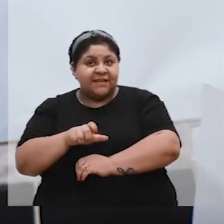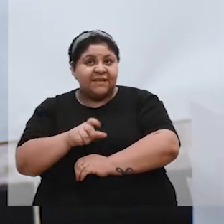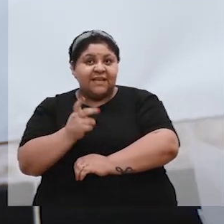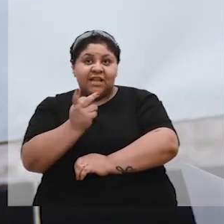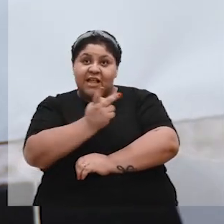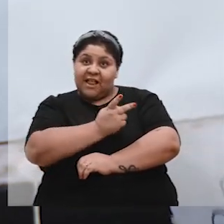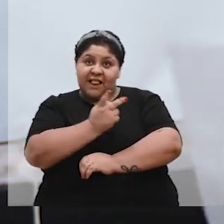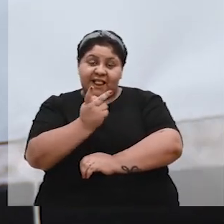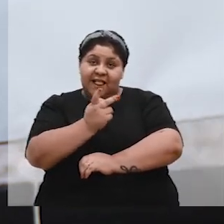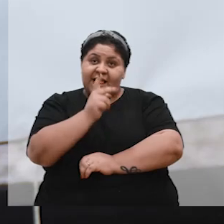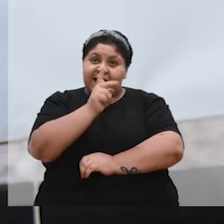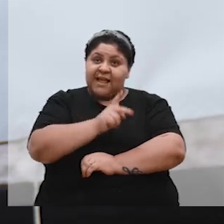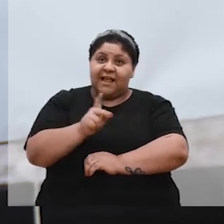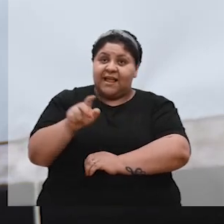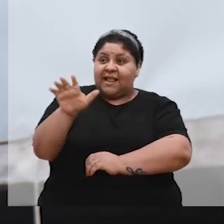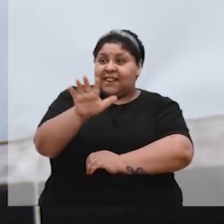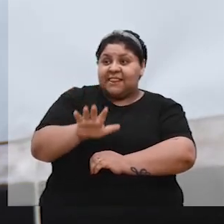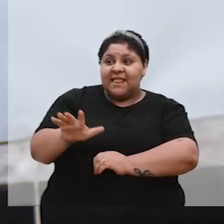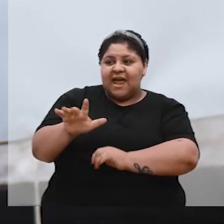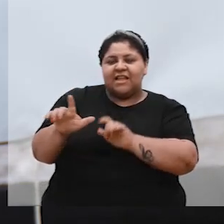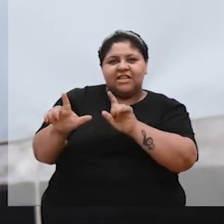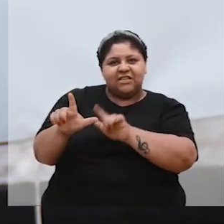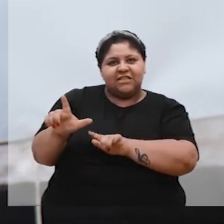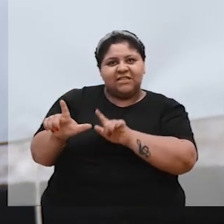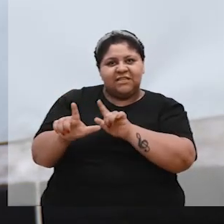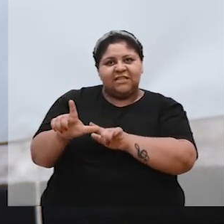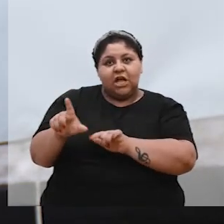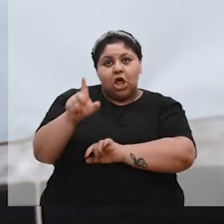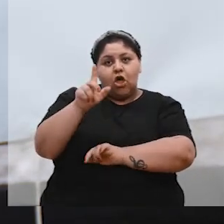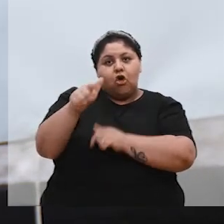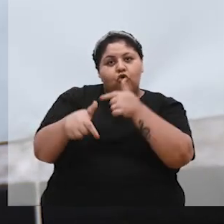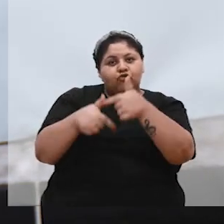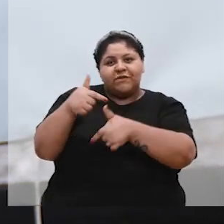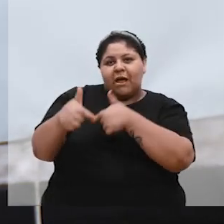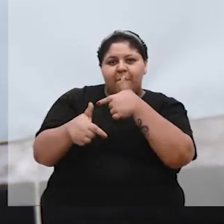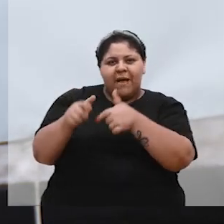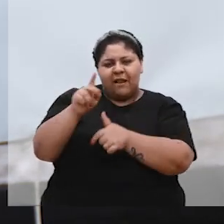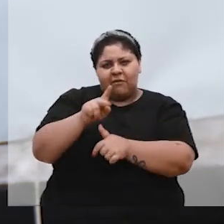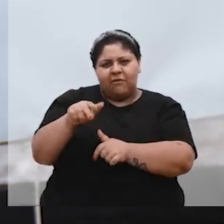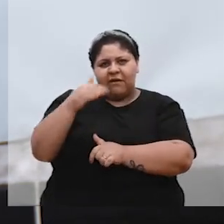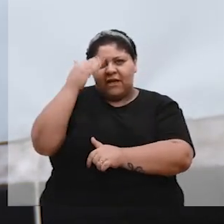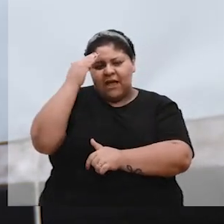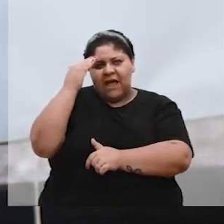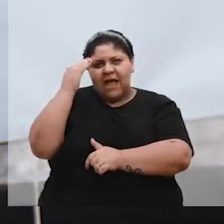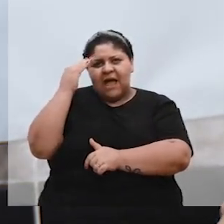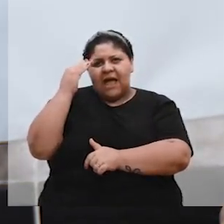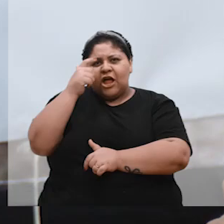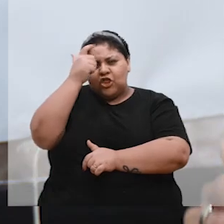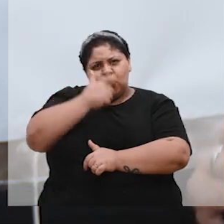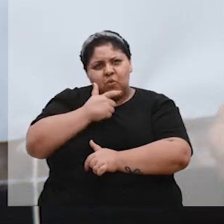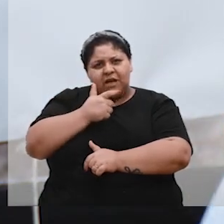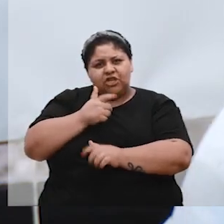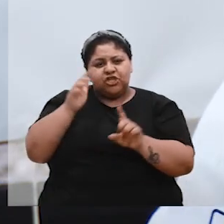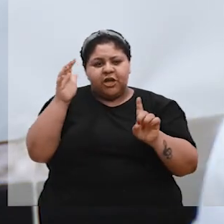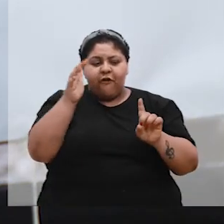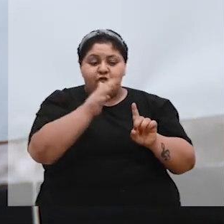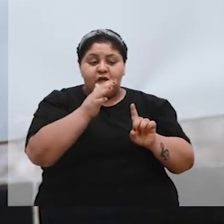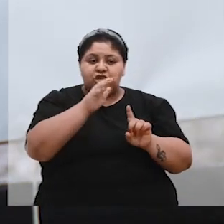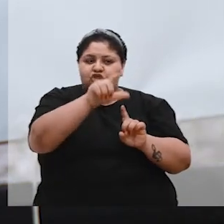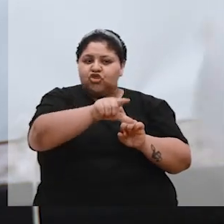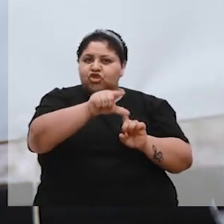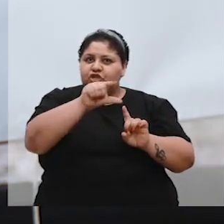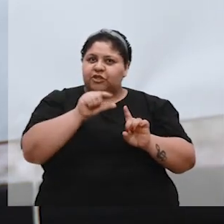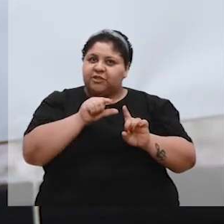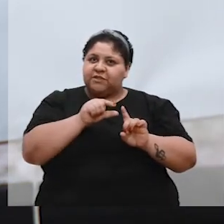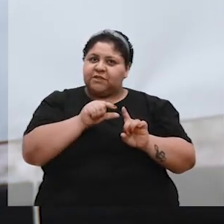são professoras da área de letras. A docência, Lisana, tu acha que influenciou na decisão,